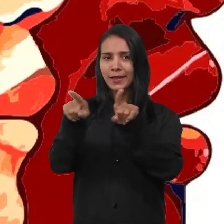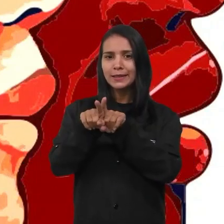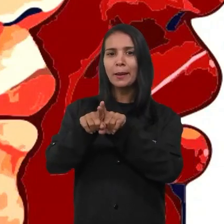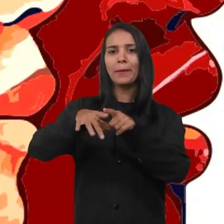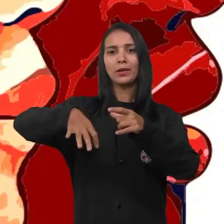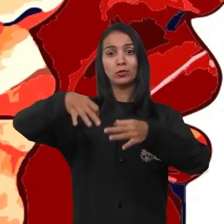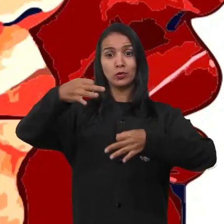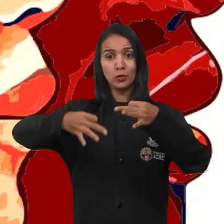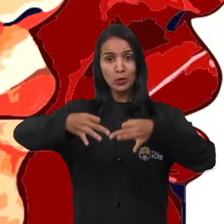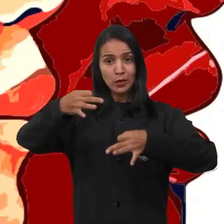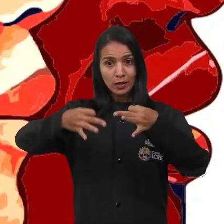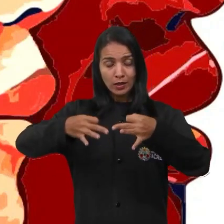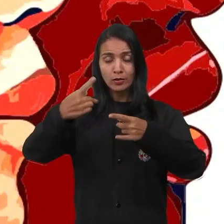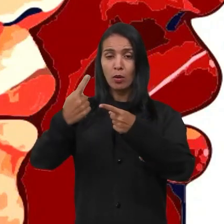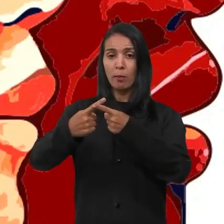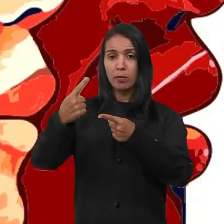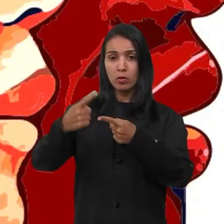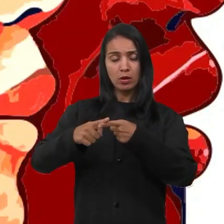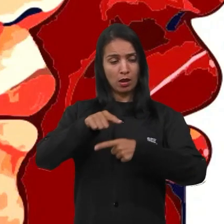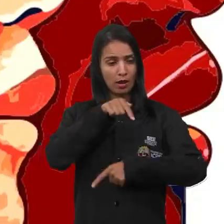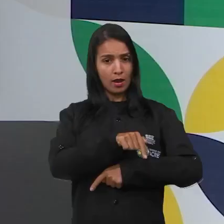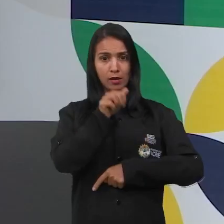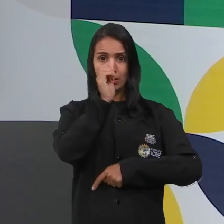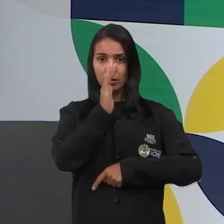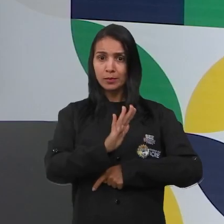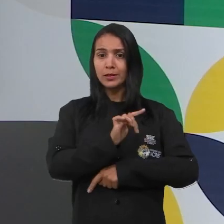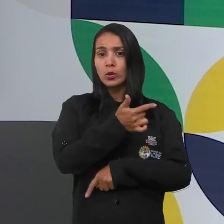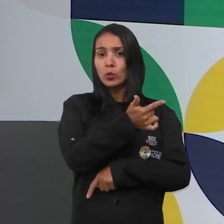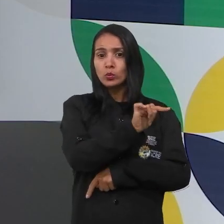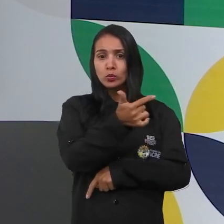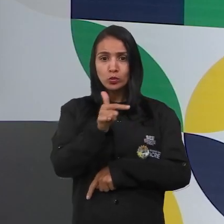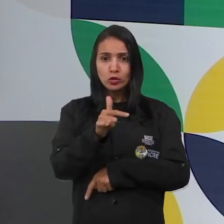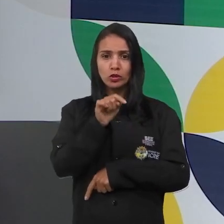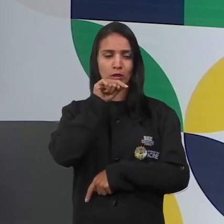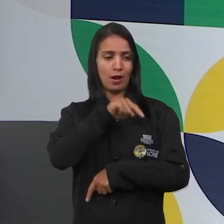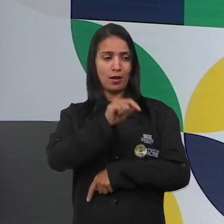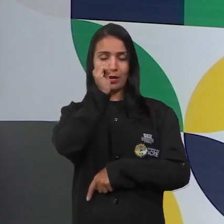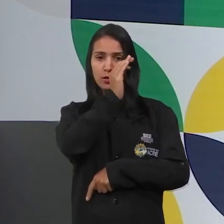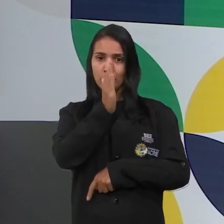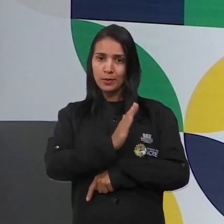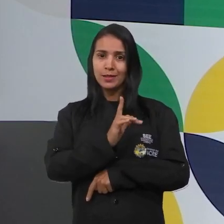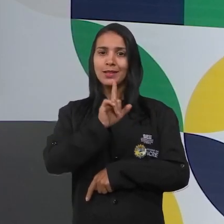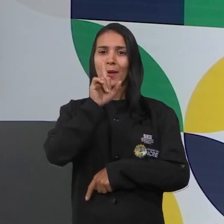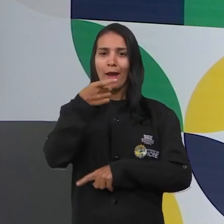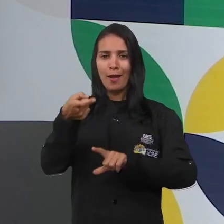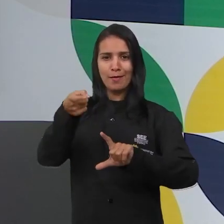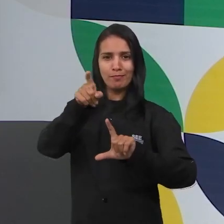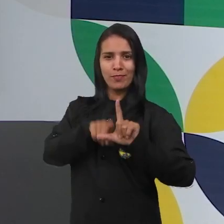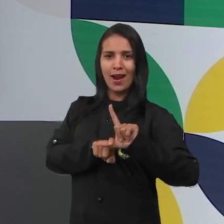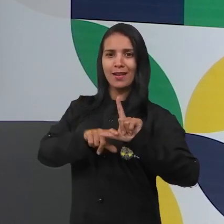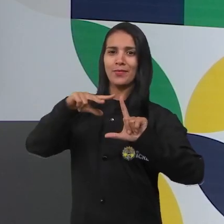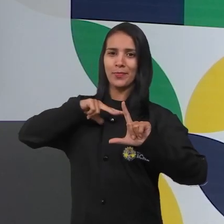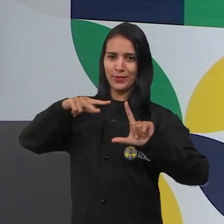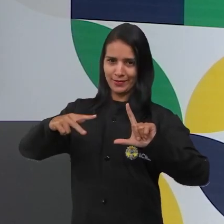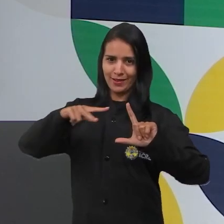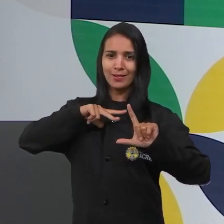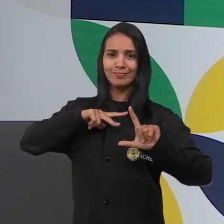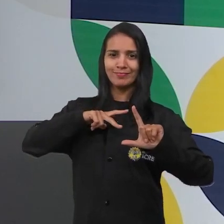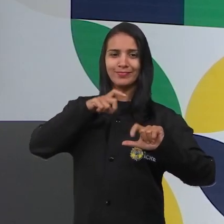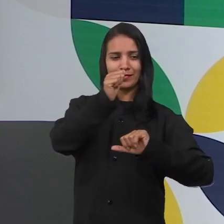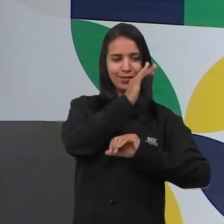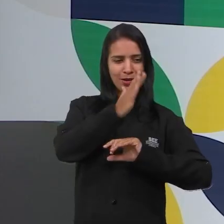instituições jurídicas, porque o Brasil era o quê? Ele era colônia de Portugal. Então, a partir de